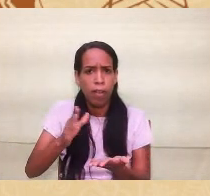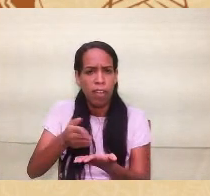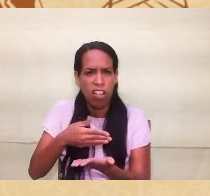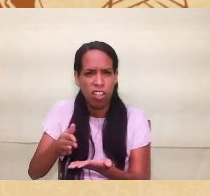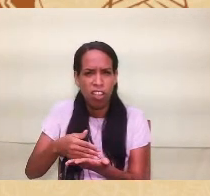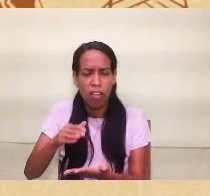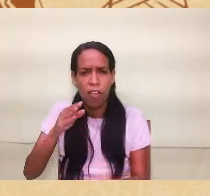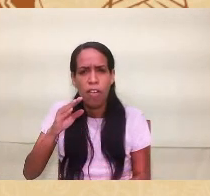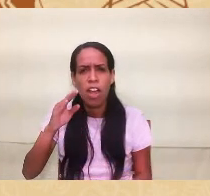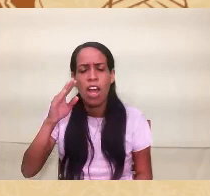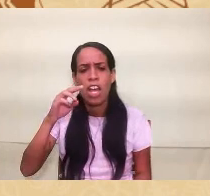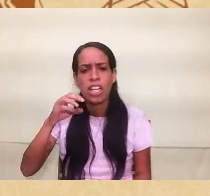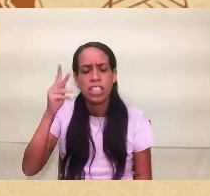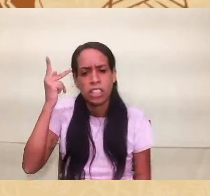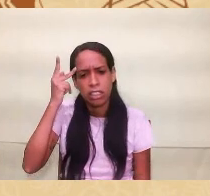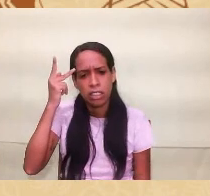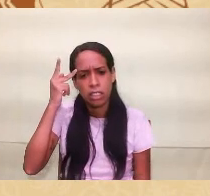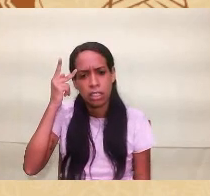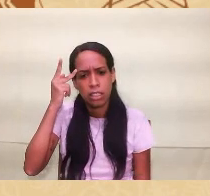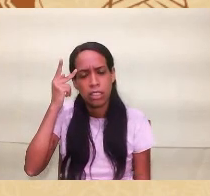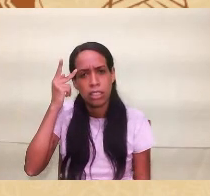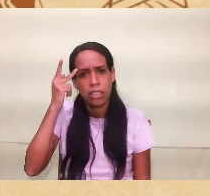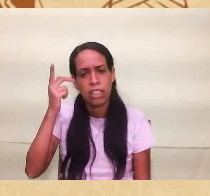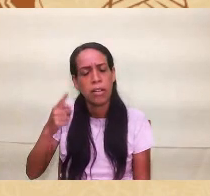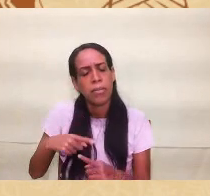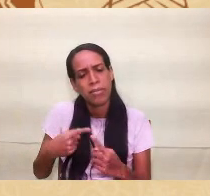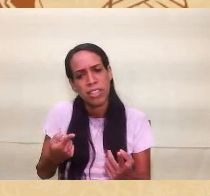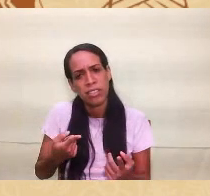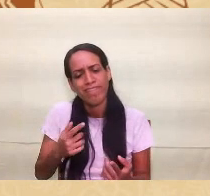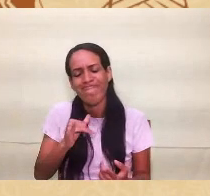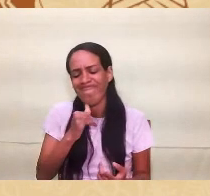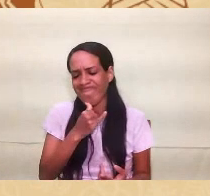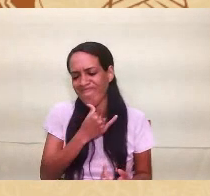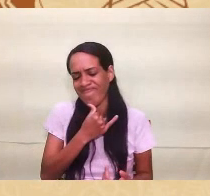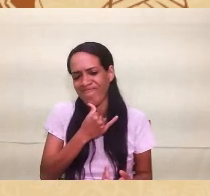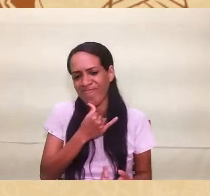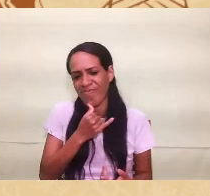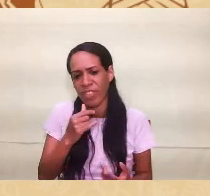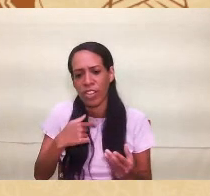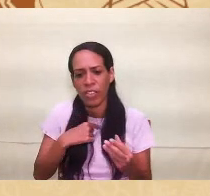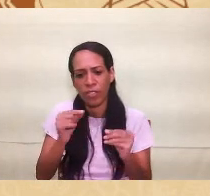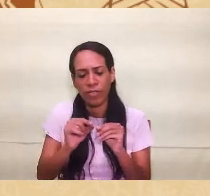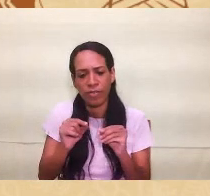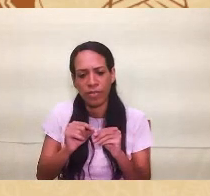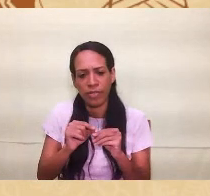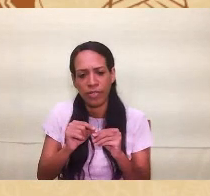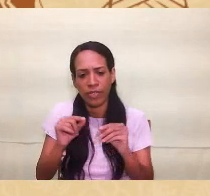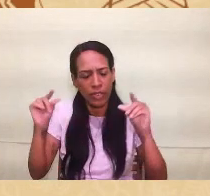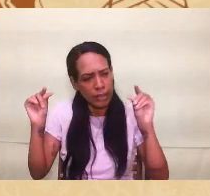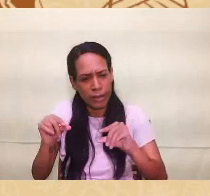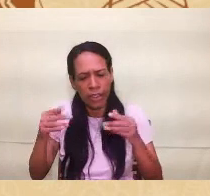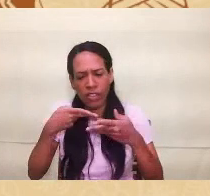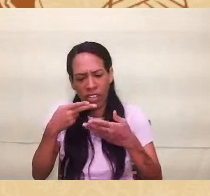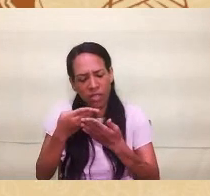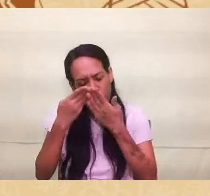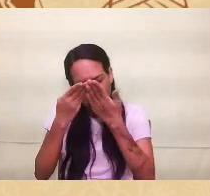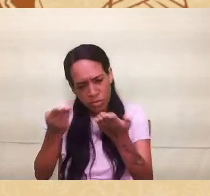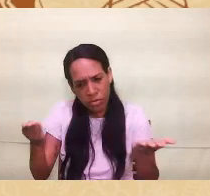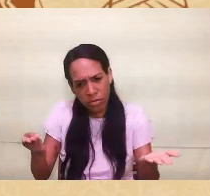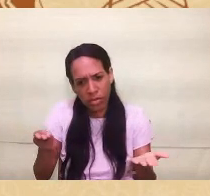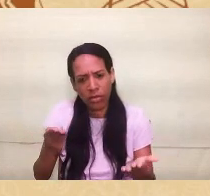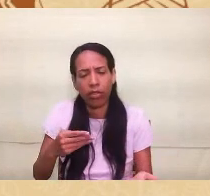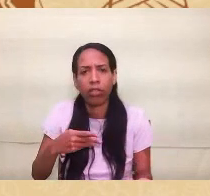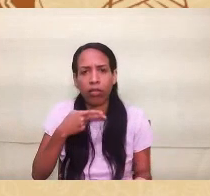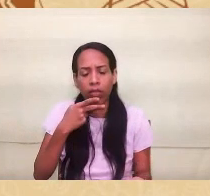Paulo, infelizmente nosso parente, encantou, e eu faço essa pequena homenagem a ele, fiz uma poesia